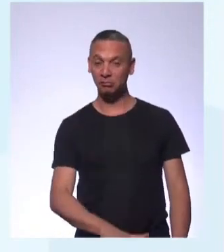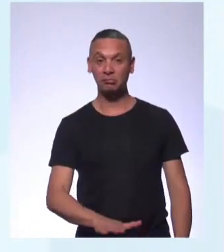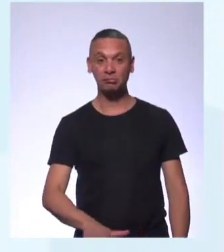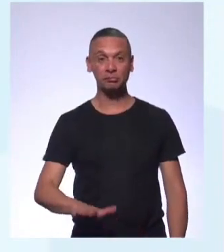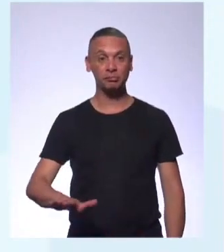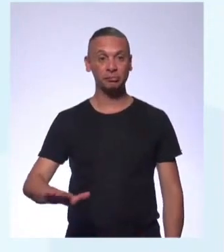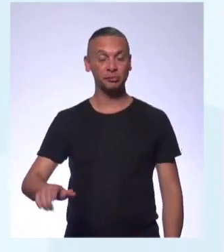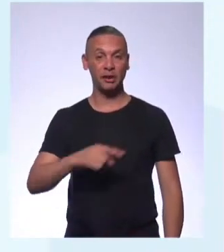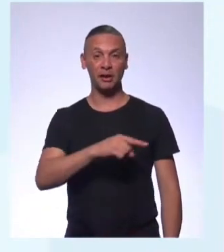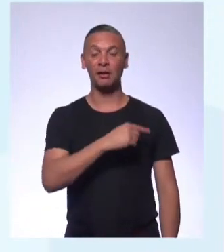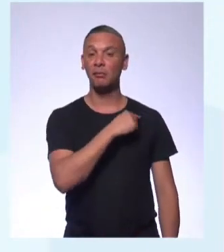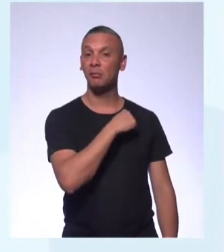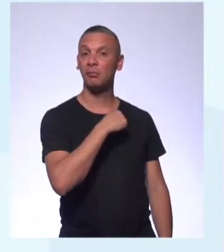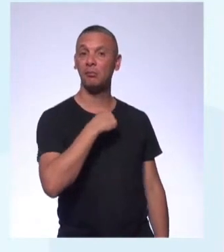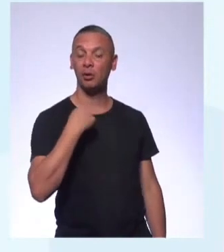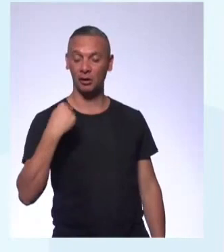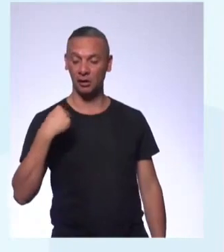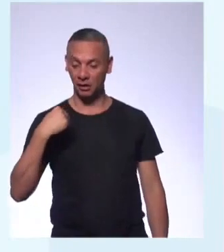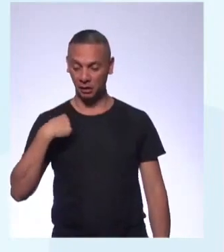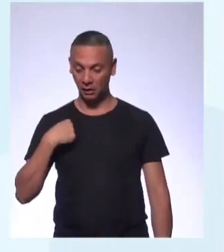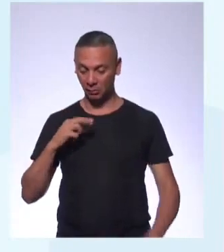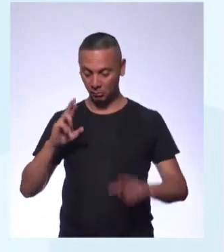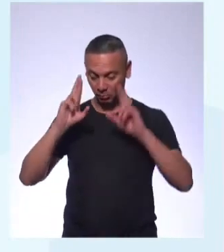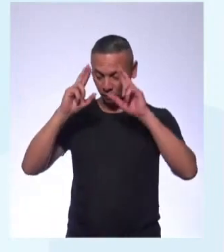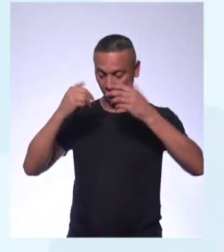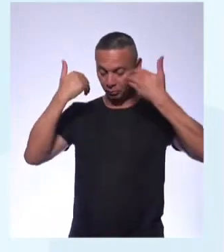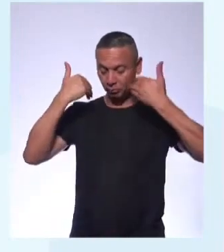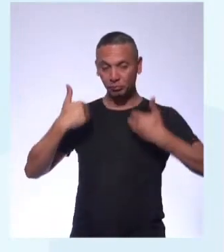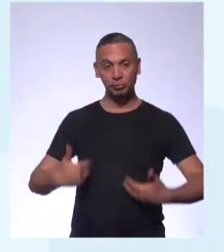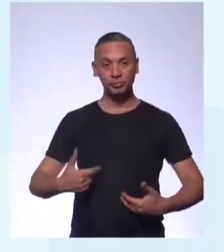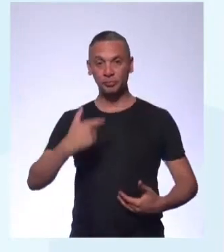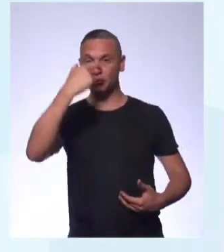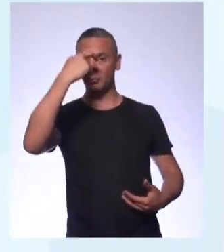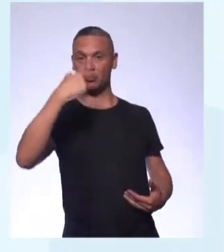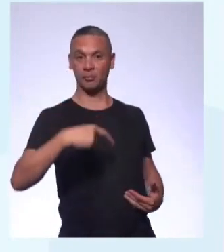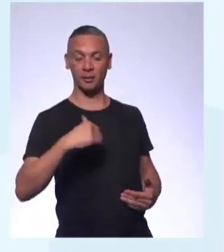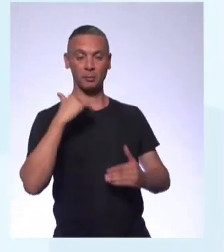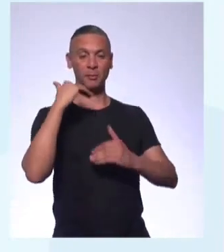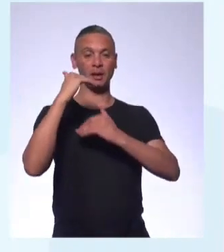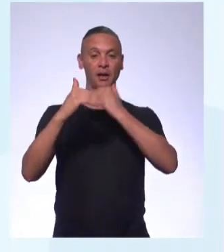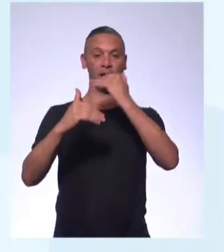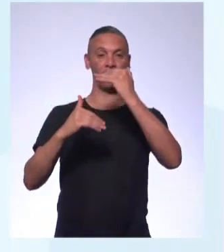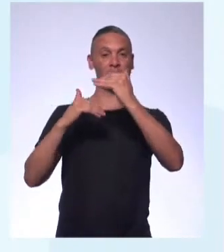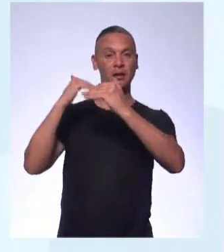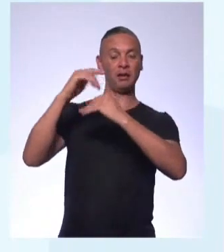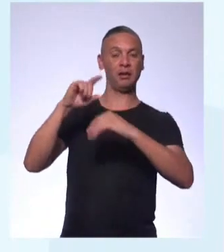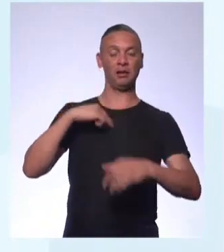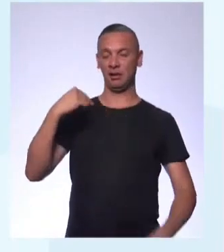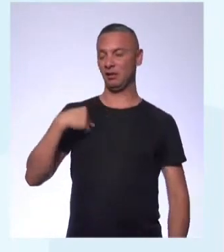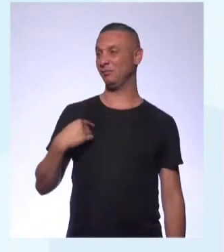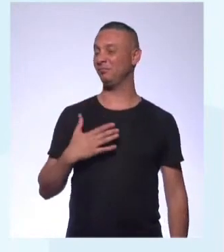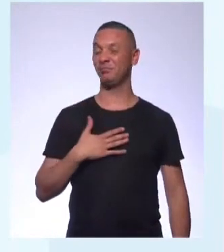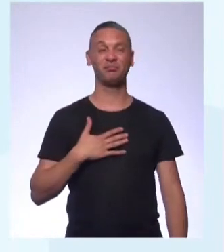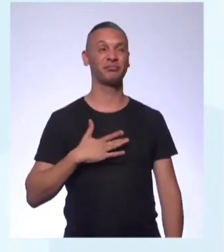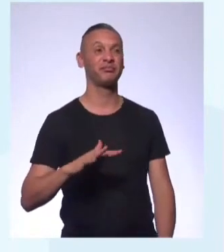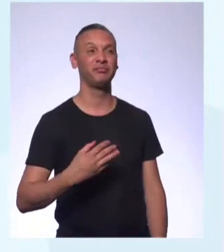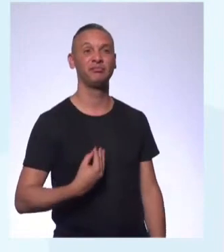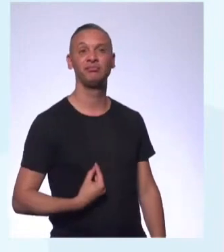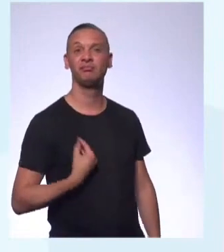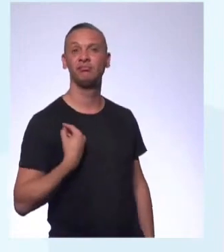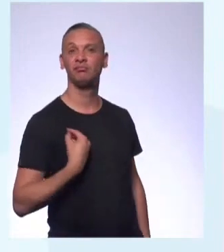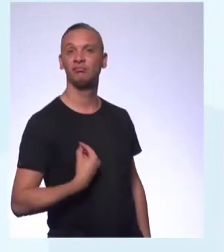bem cedo firmou-se o meu caráter, mas, em contrapeso, bem cedo me vieram o desgosto de viver,